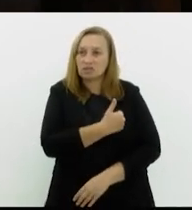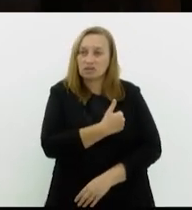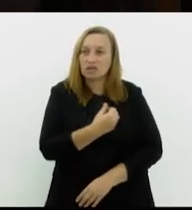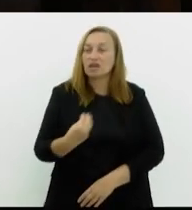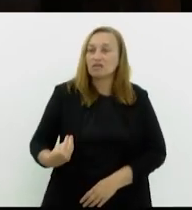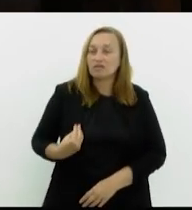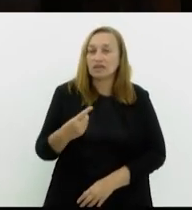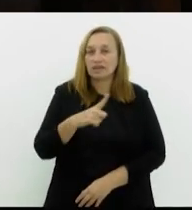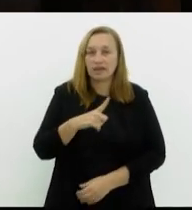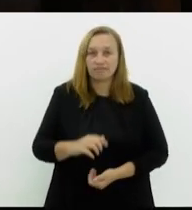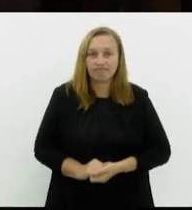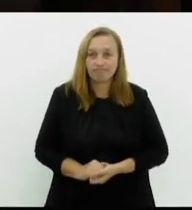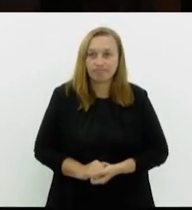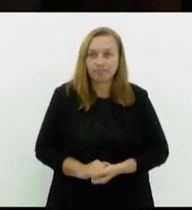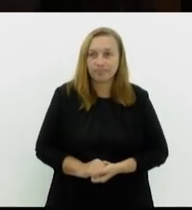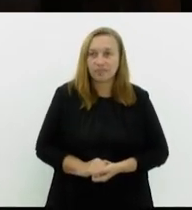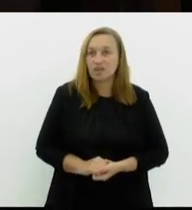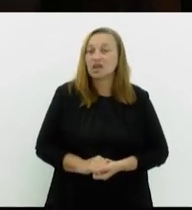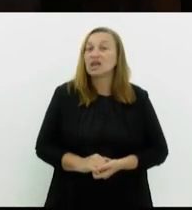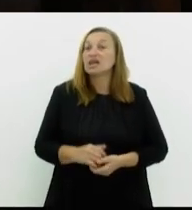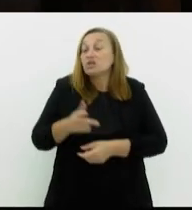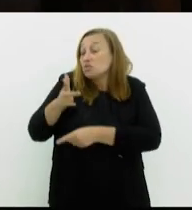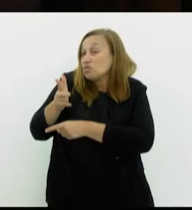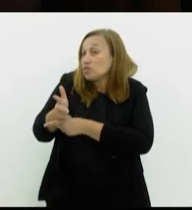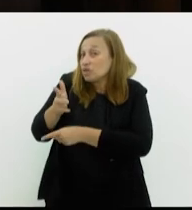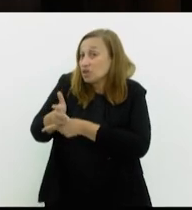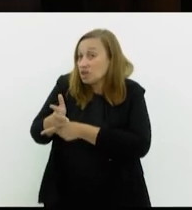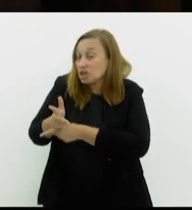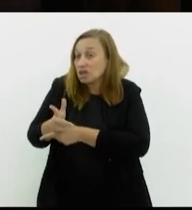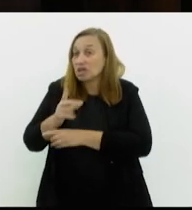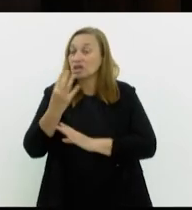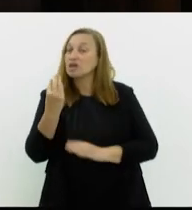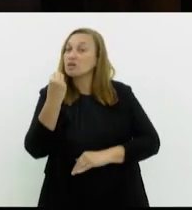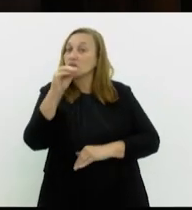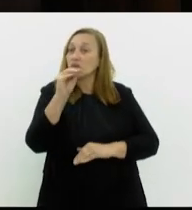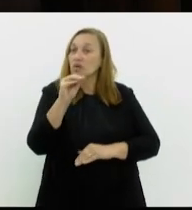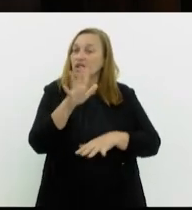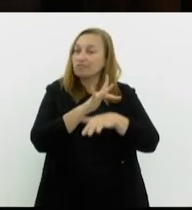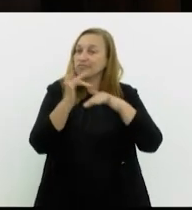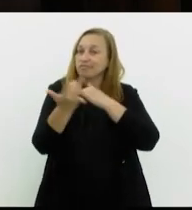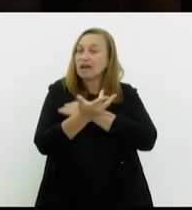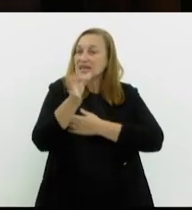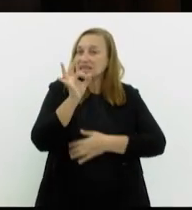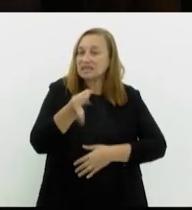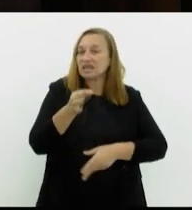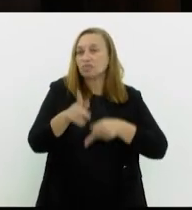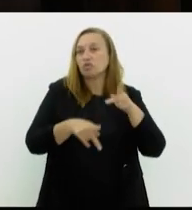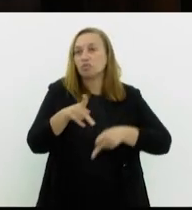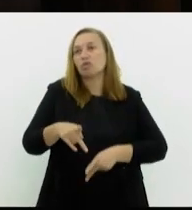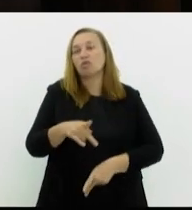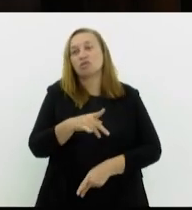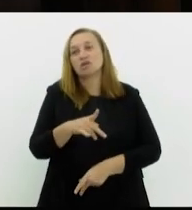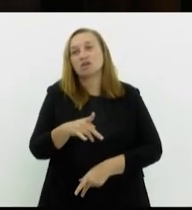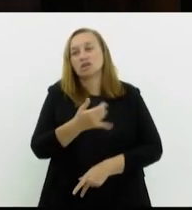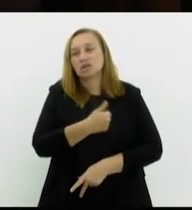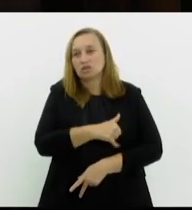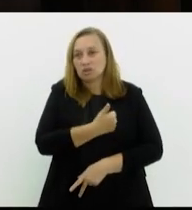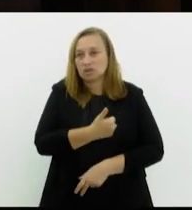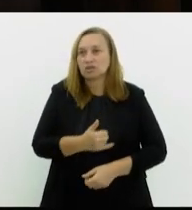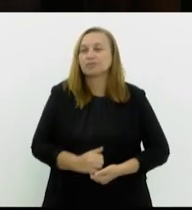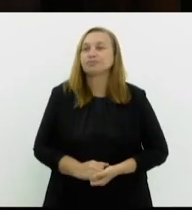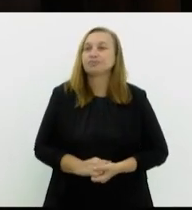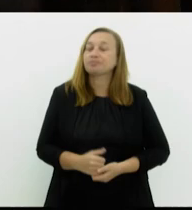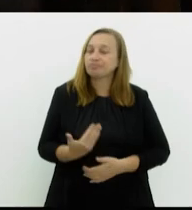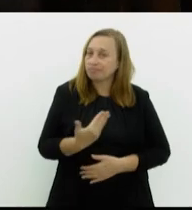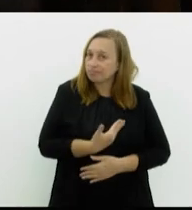existe. E lá naquele vídeo, eu coloquei bem claro para a população de São João de Meriti: